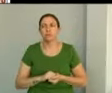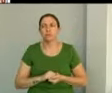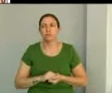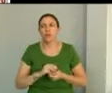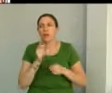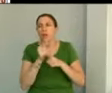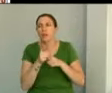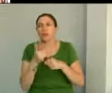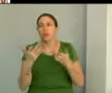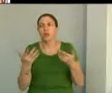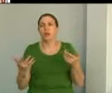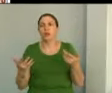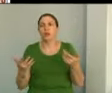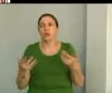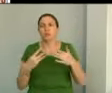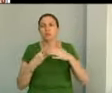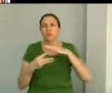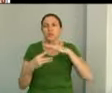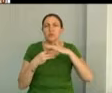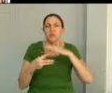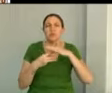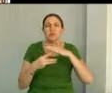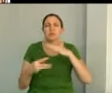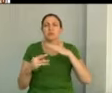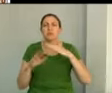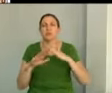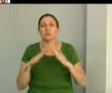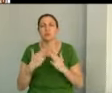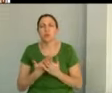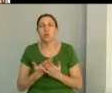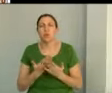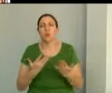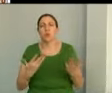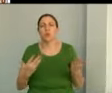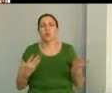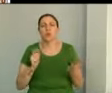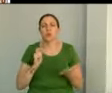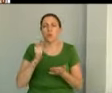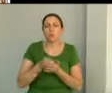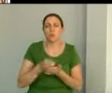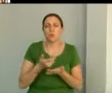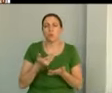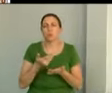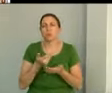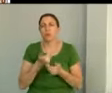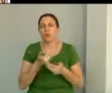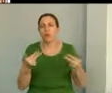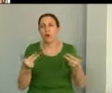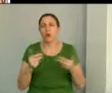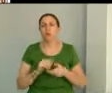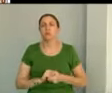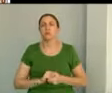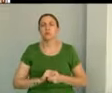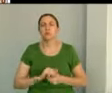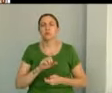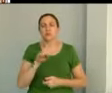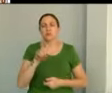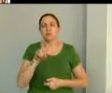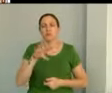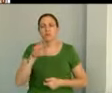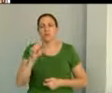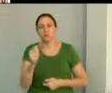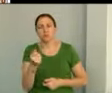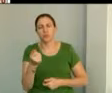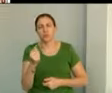os aluguéis, terceirização das escolas, né, a compra de serviço das escolas, né, 128